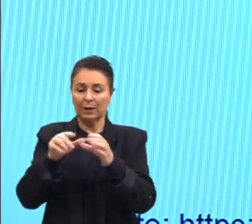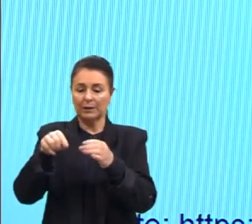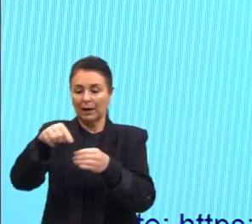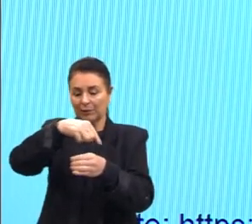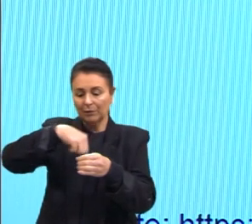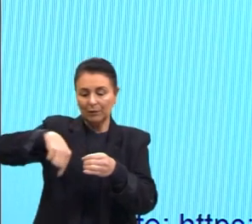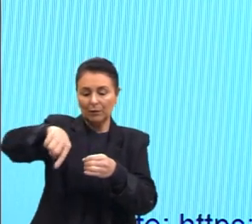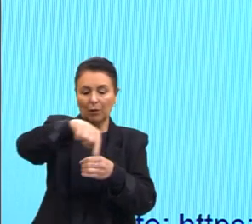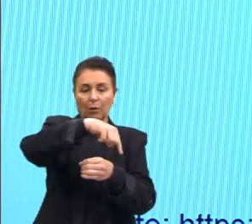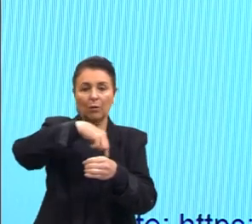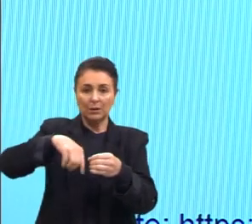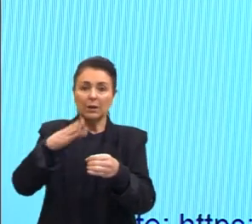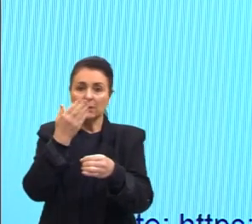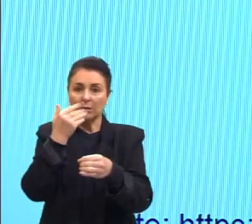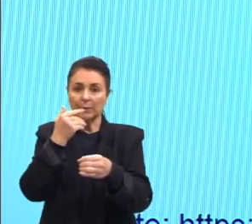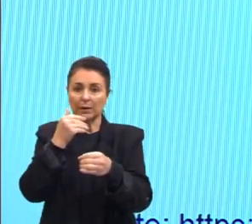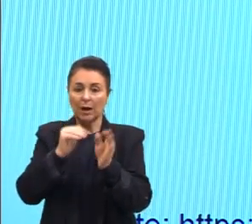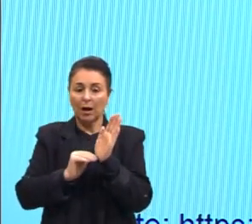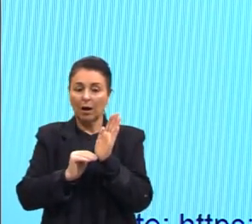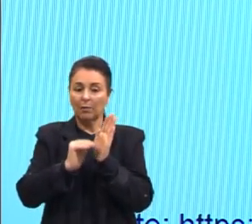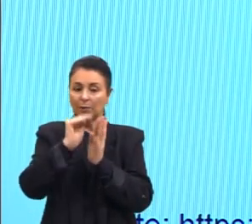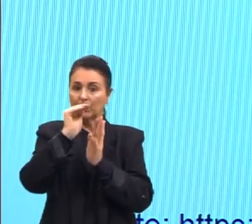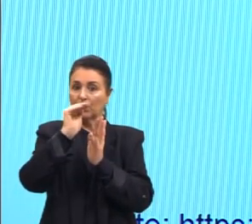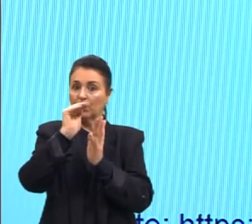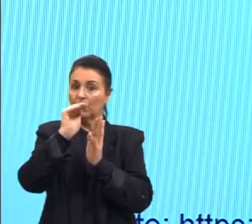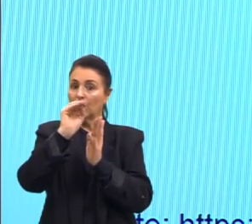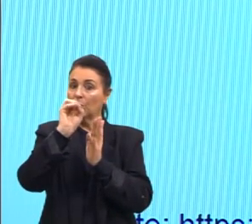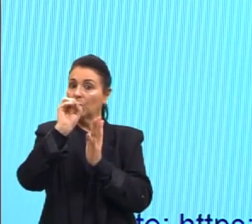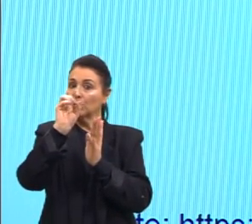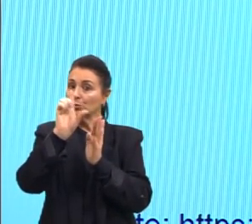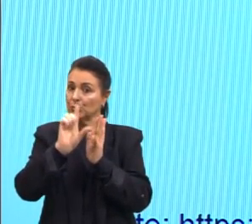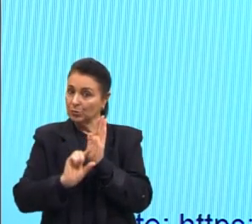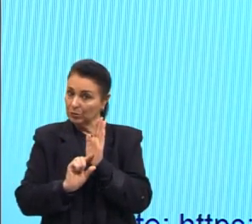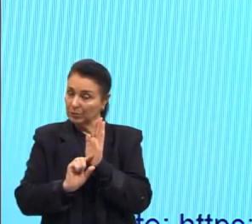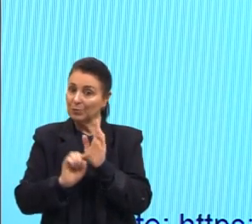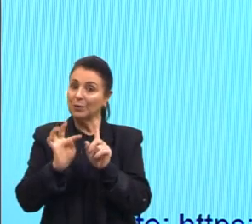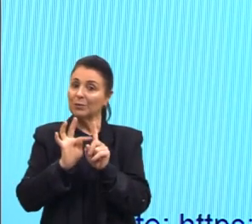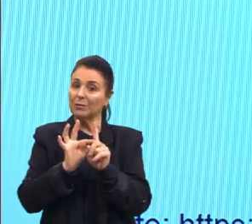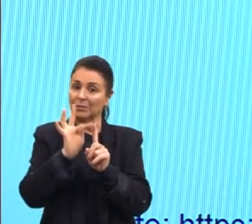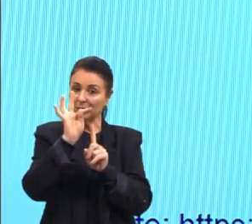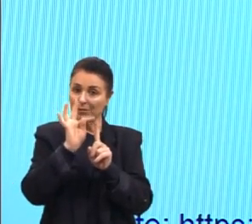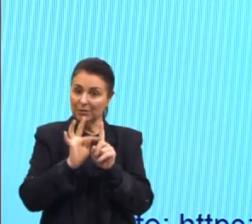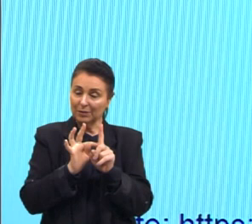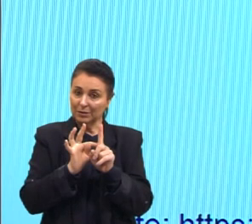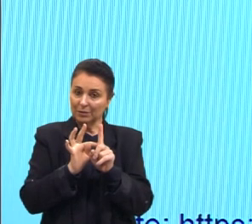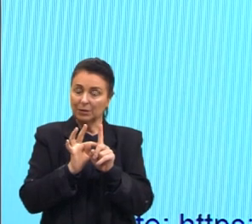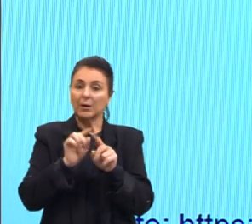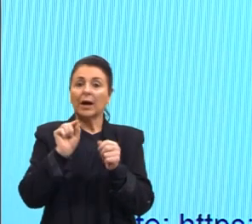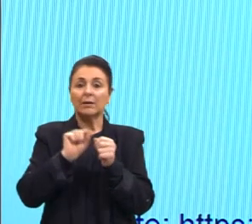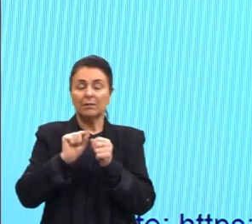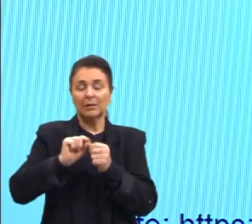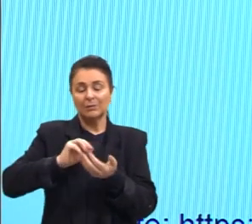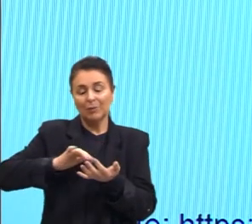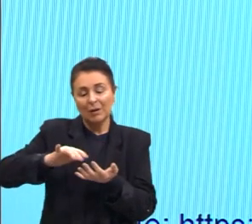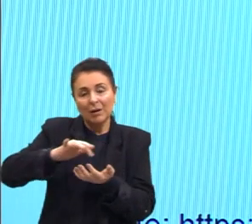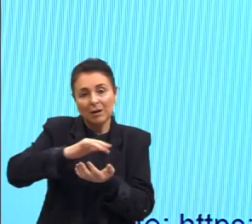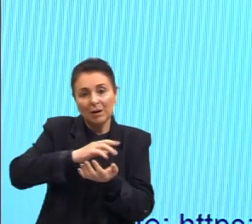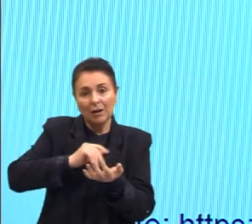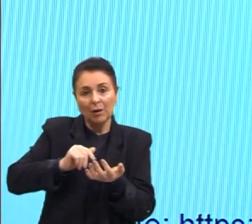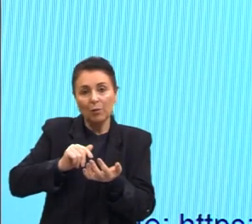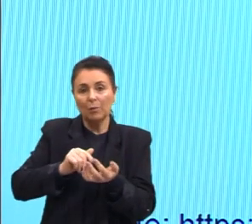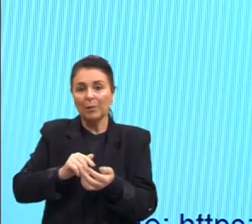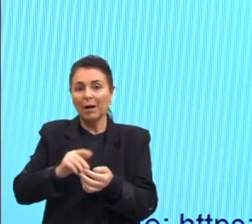alimento Aumentou a temperatura ou não E quanto que aumentou podendo assim ser realizados os cálculos para